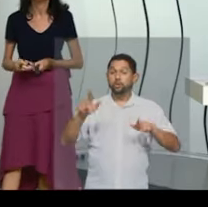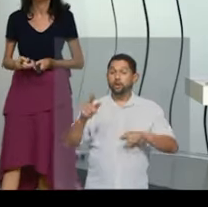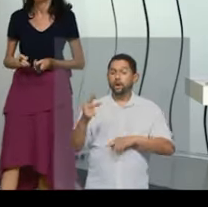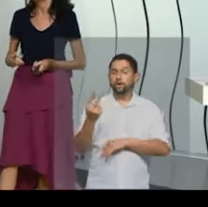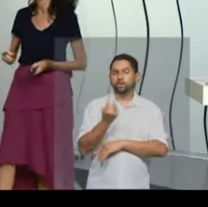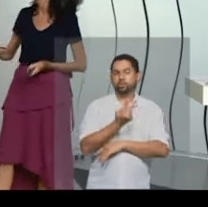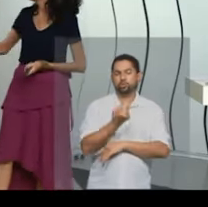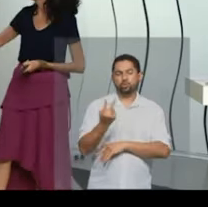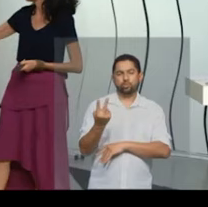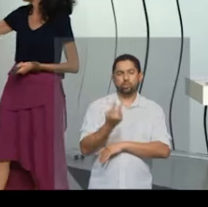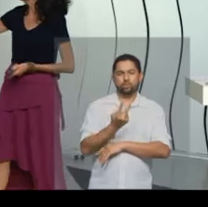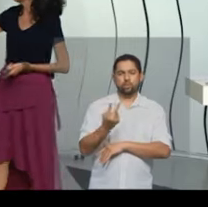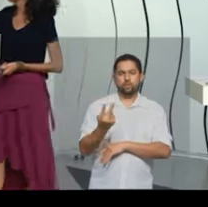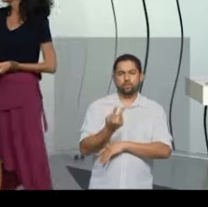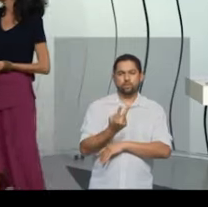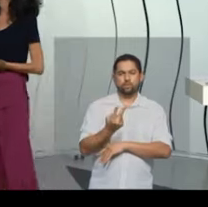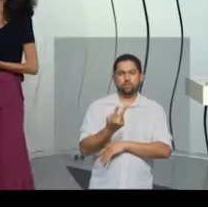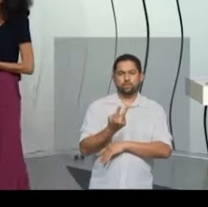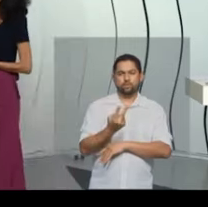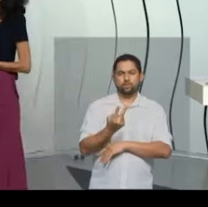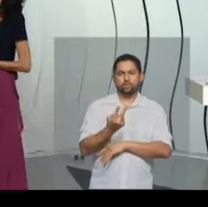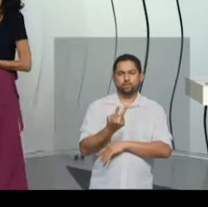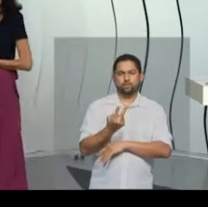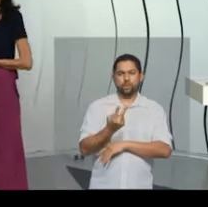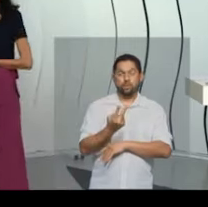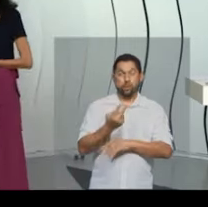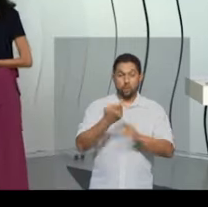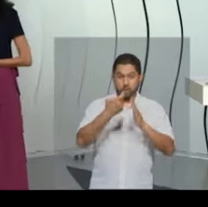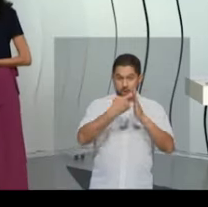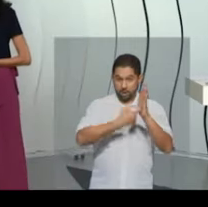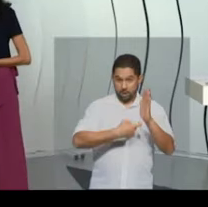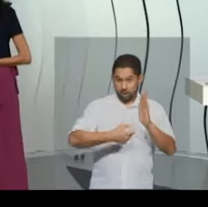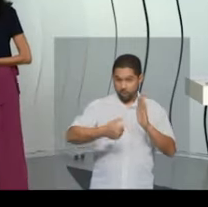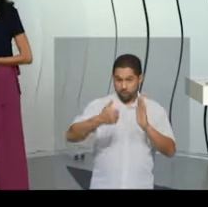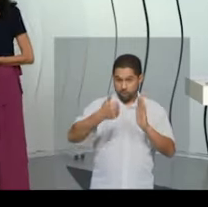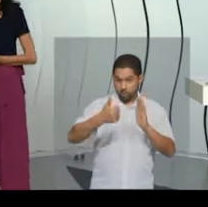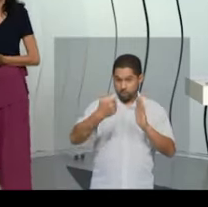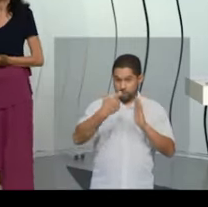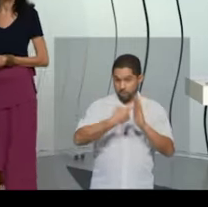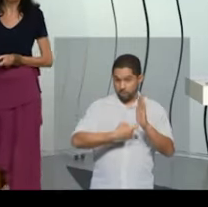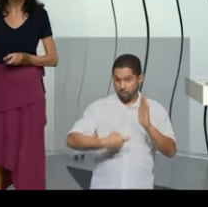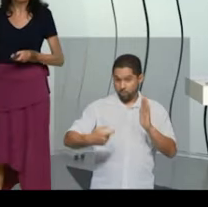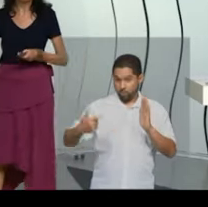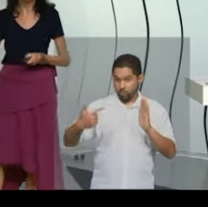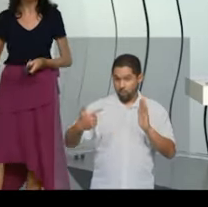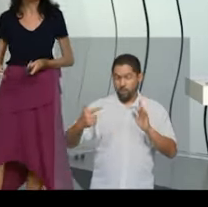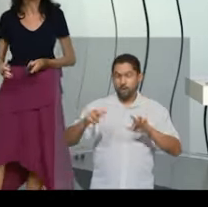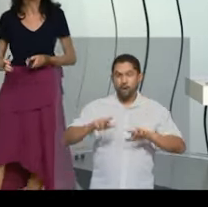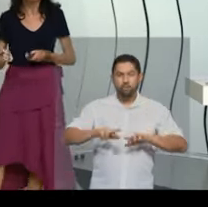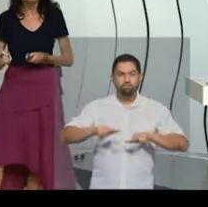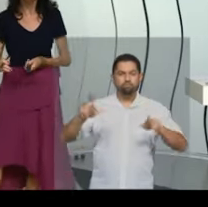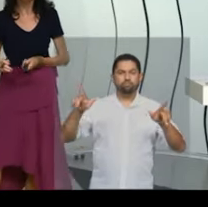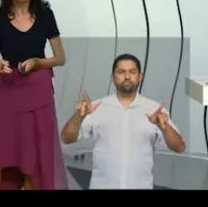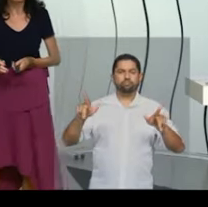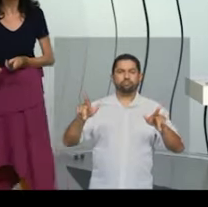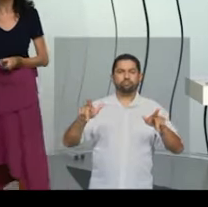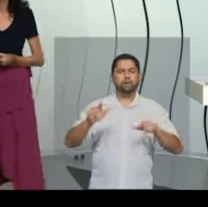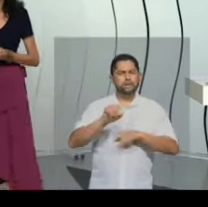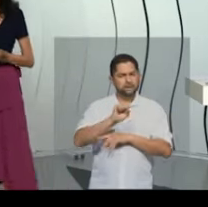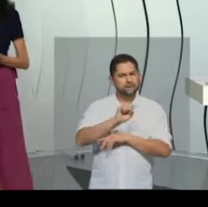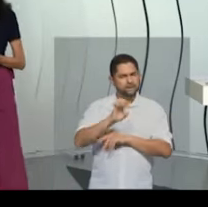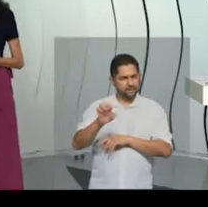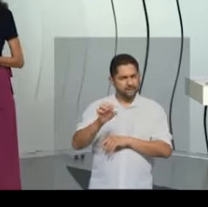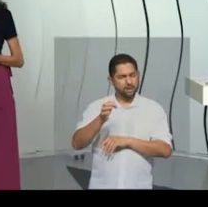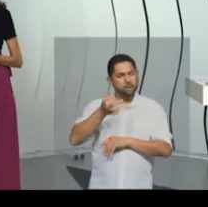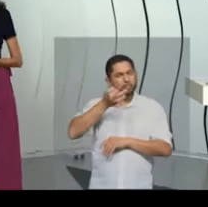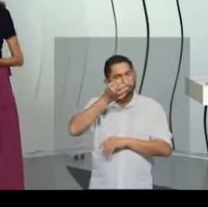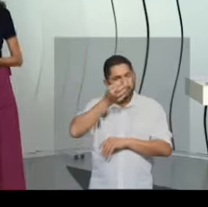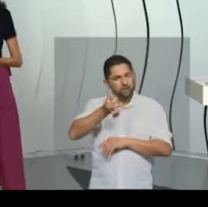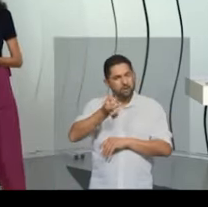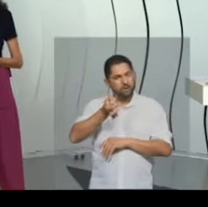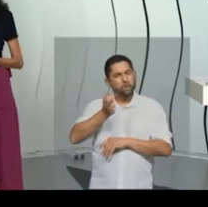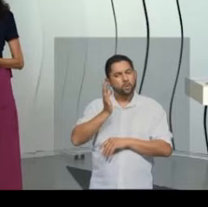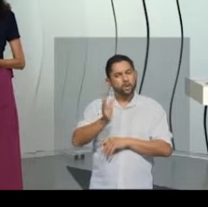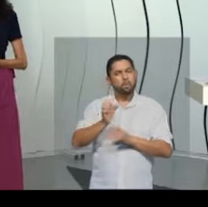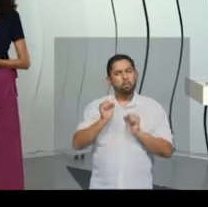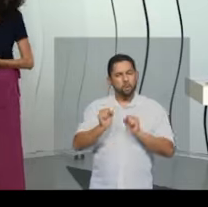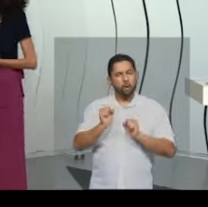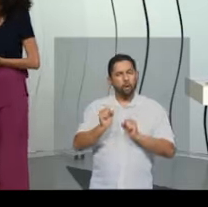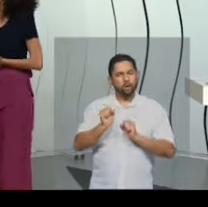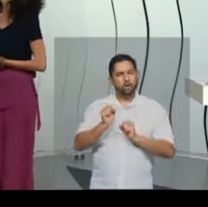mercantilismo. Se você reparar nisso aqui, você já tem uma chance muito grande de acertar a